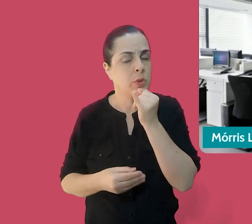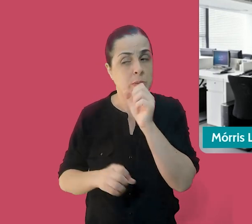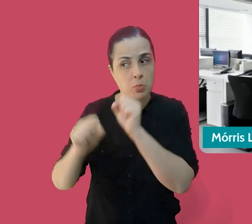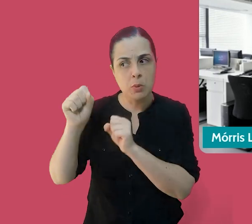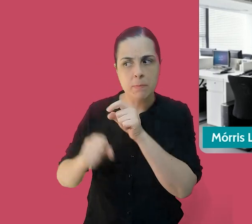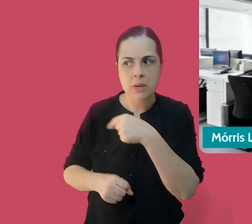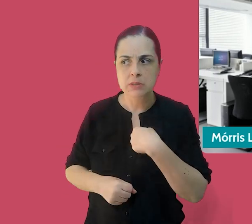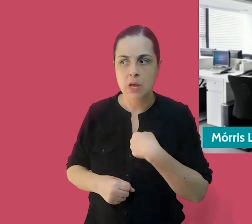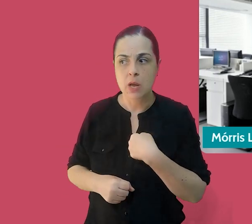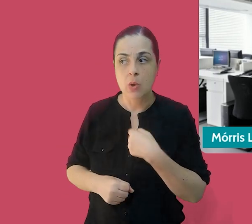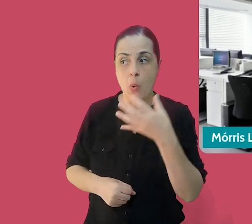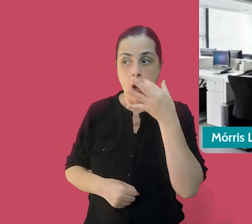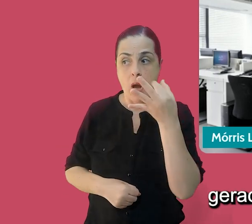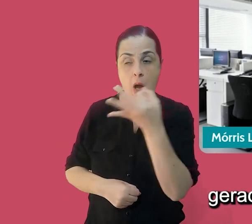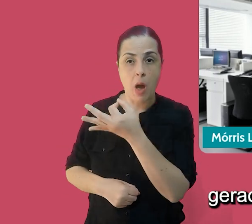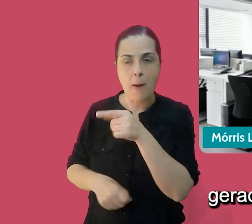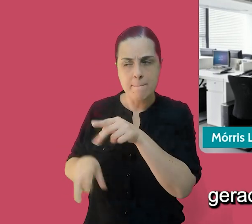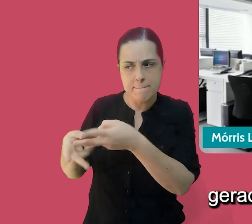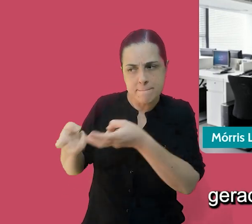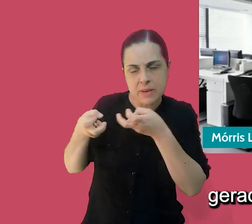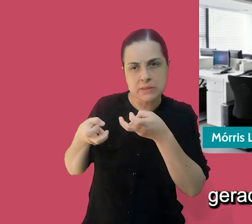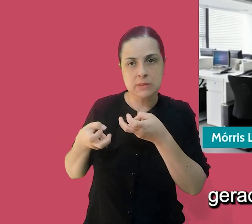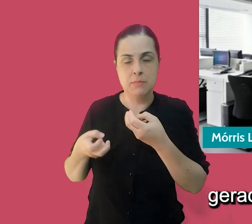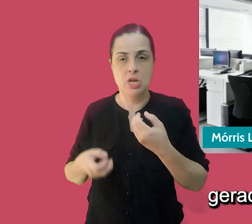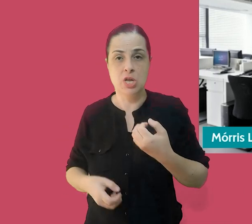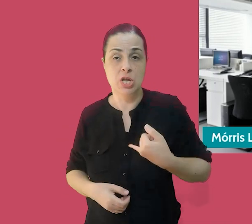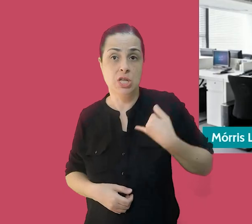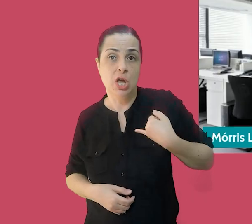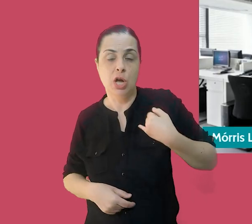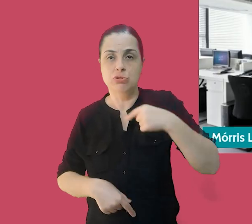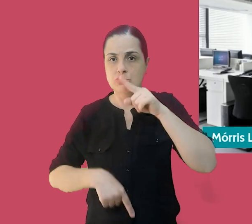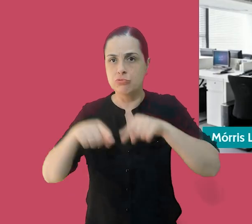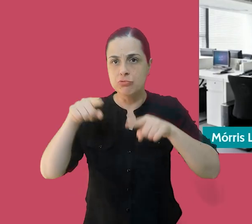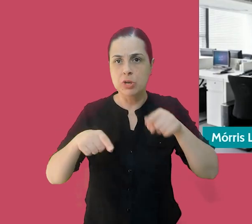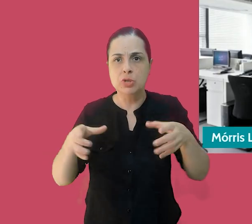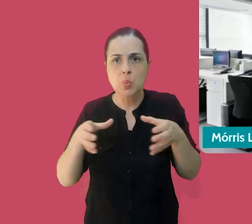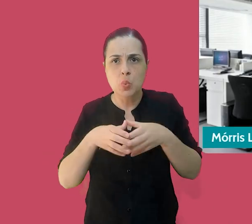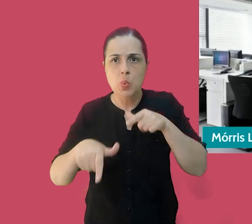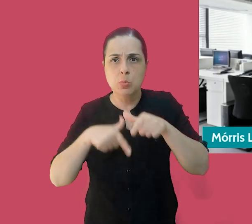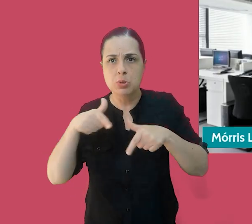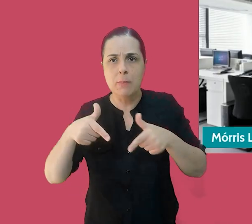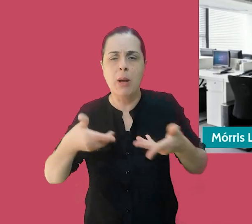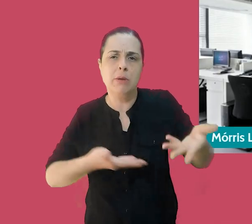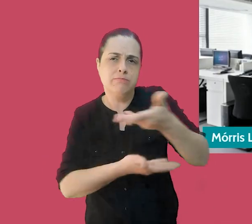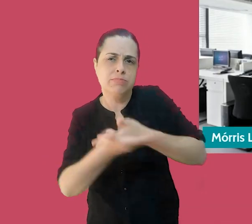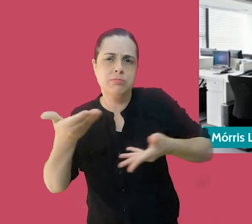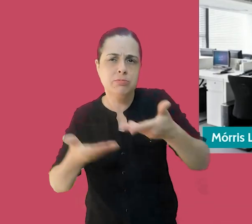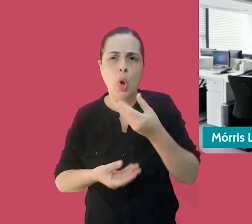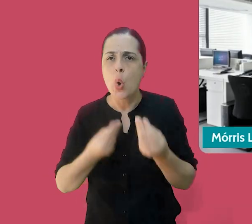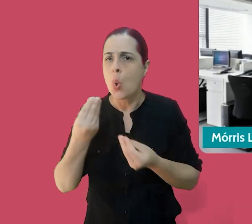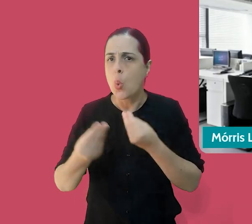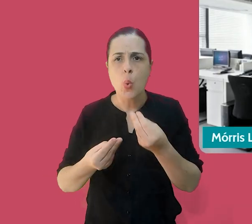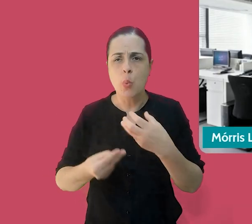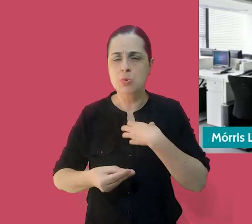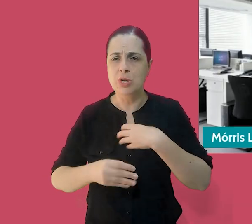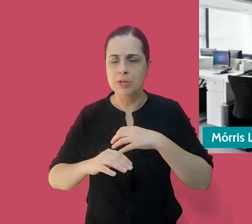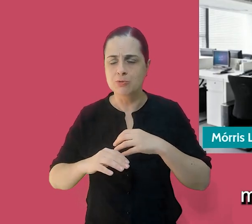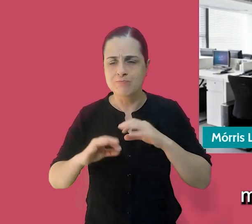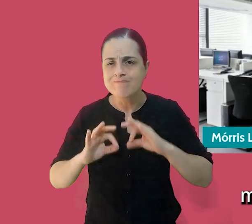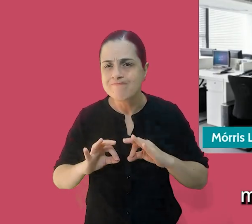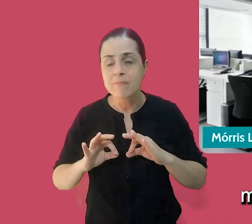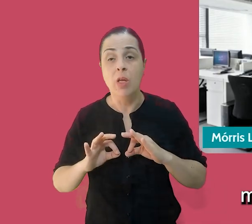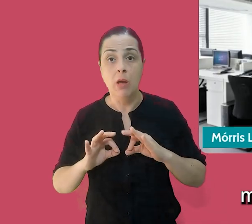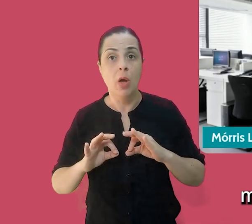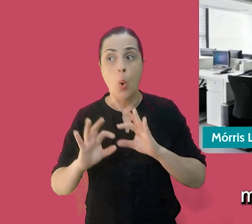organização para ter uma diversidade geracional de uma forma positiva? Legal, ótima pergunta. Bom, primeiro, quando eu falo de ter